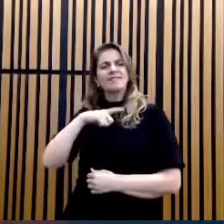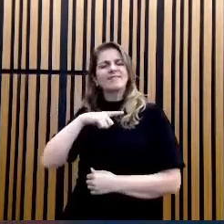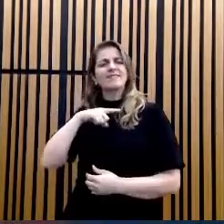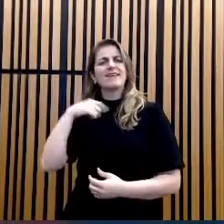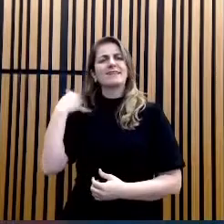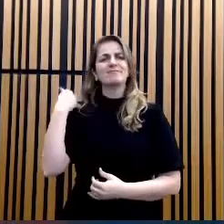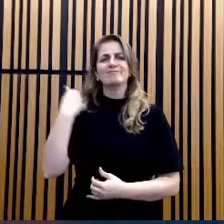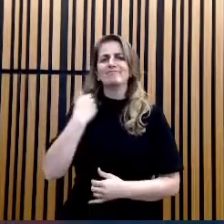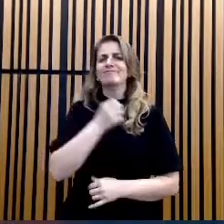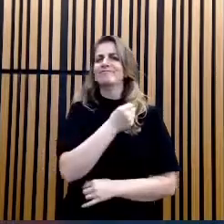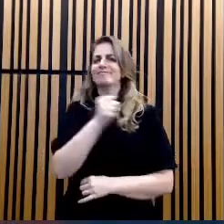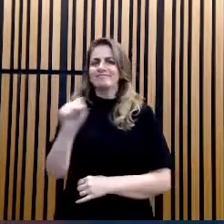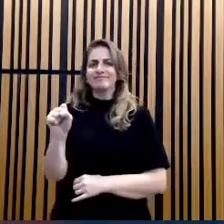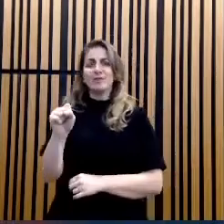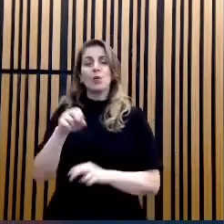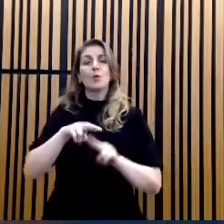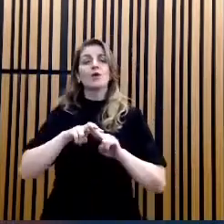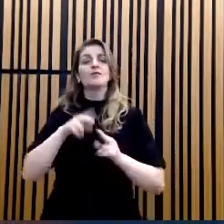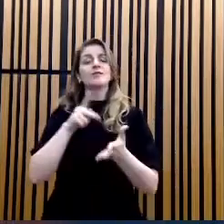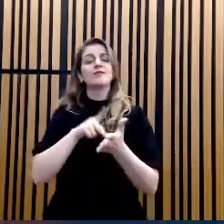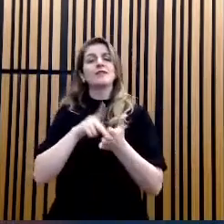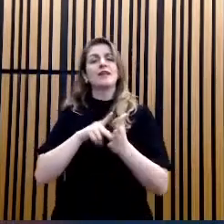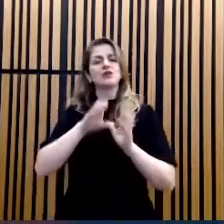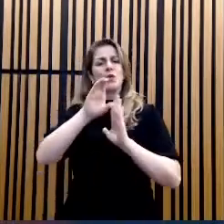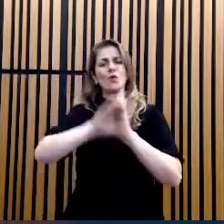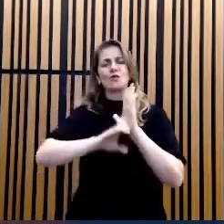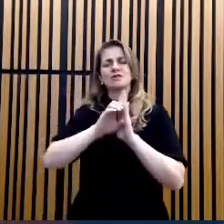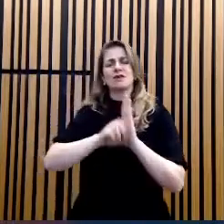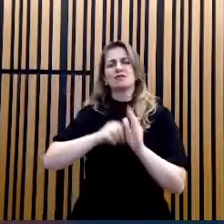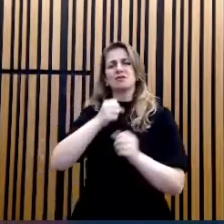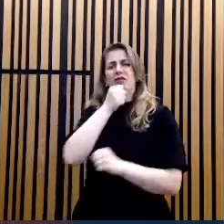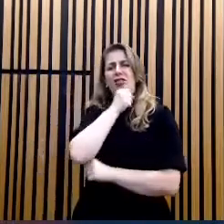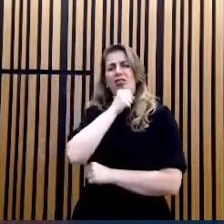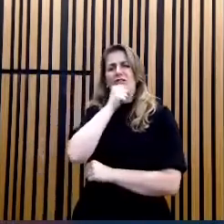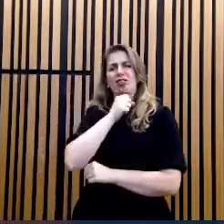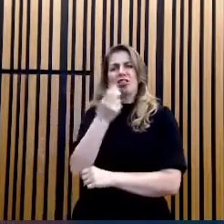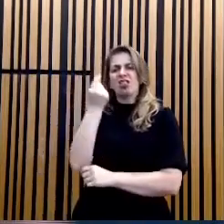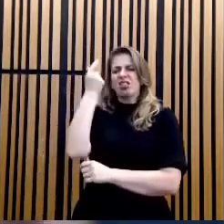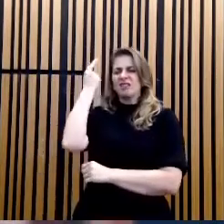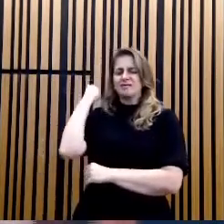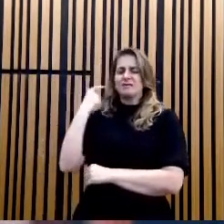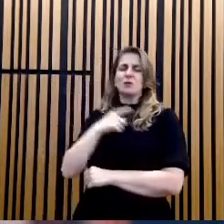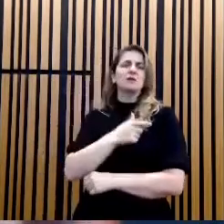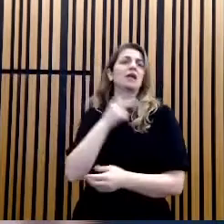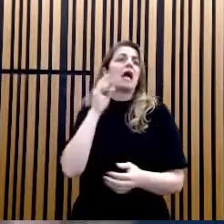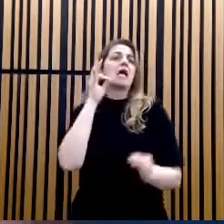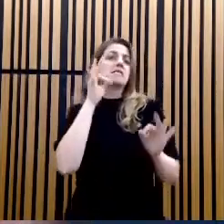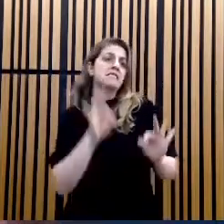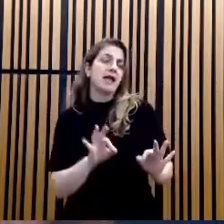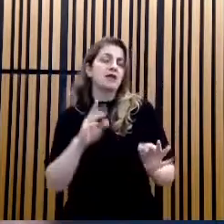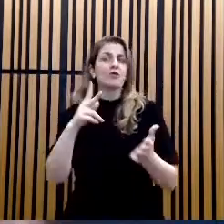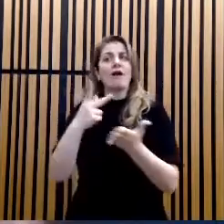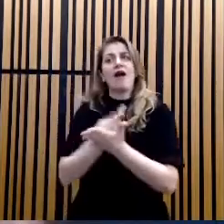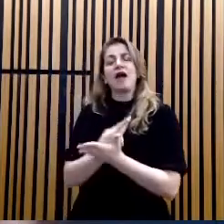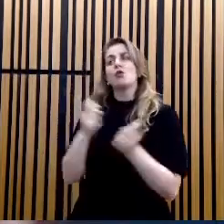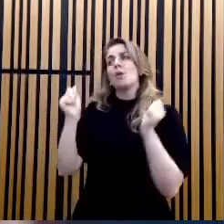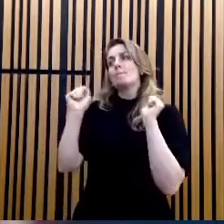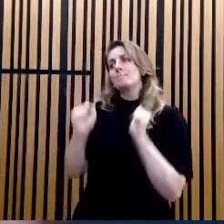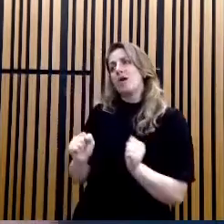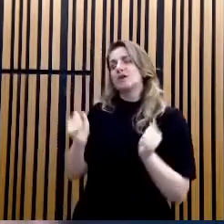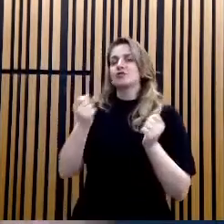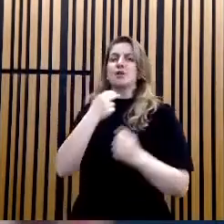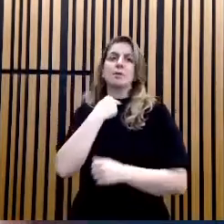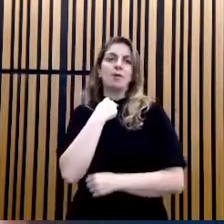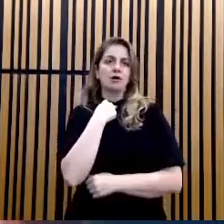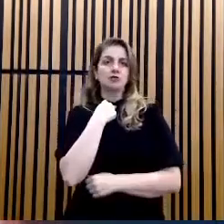tá? Isso é um conceito muito antigo. Não existe mais certo ou errado, possível ou impossível